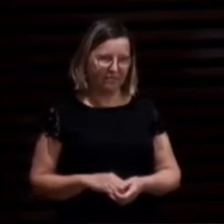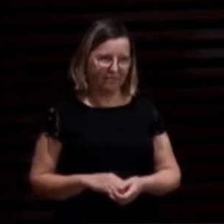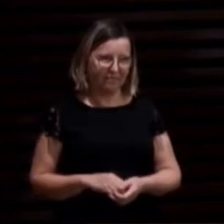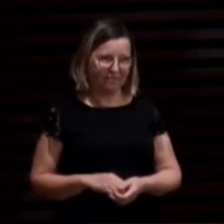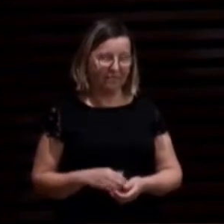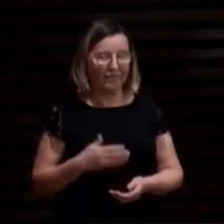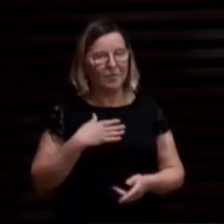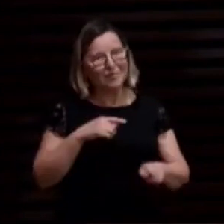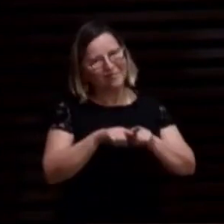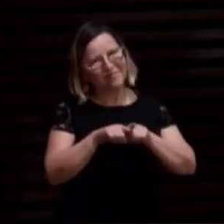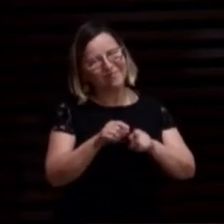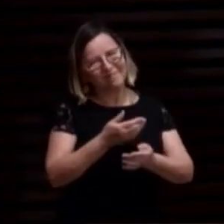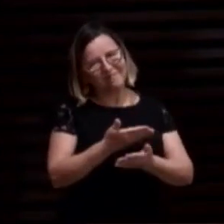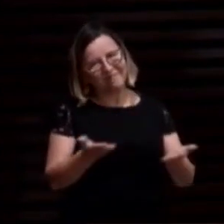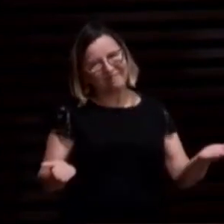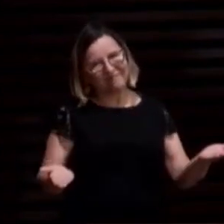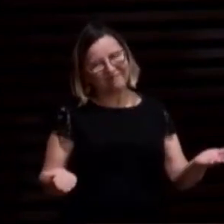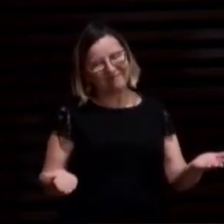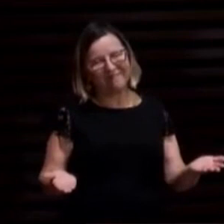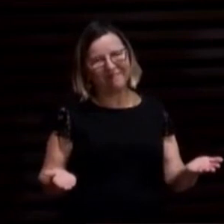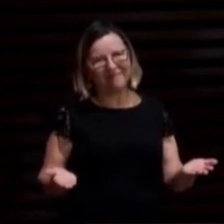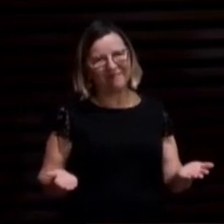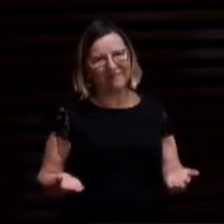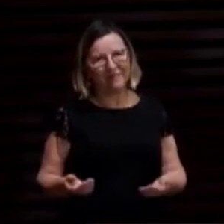Meus irmãos, eu tenho uma